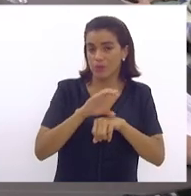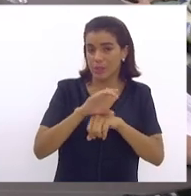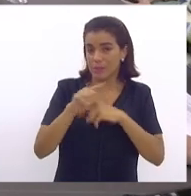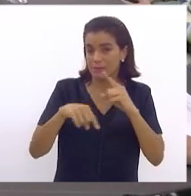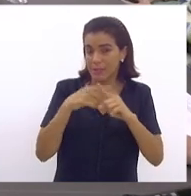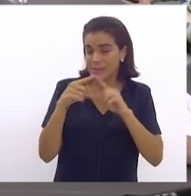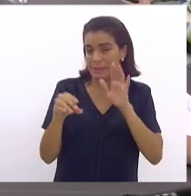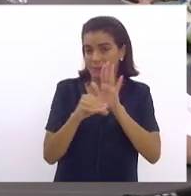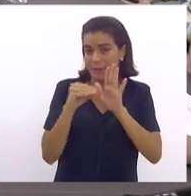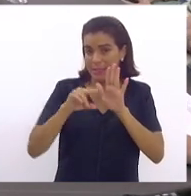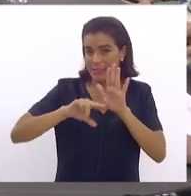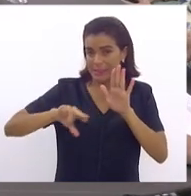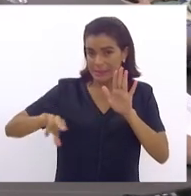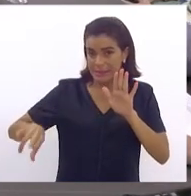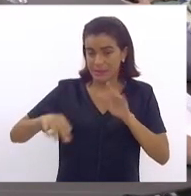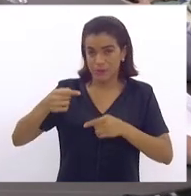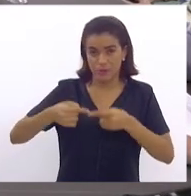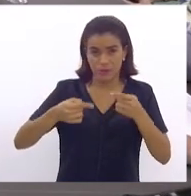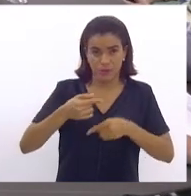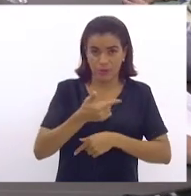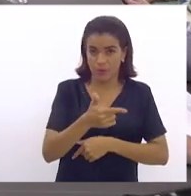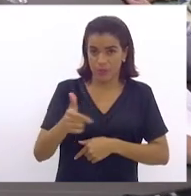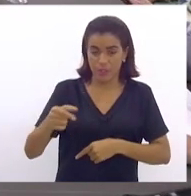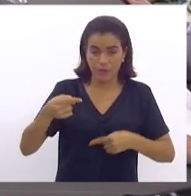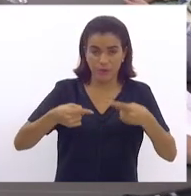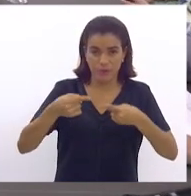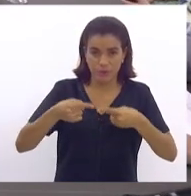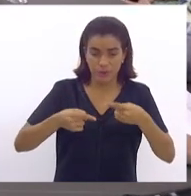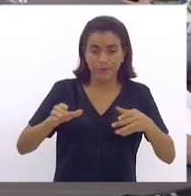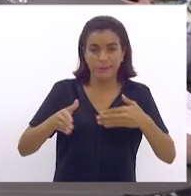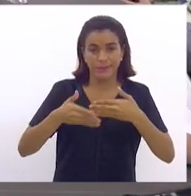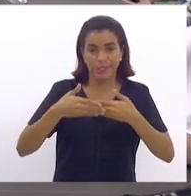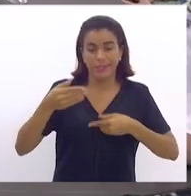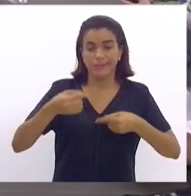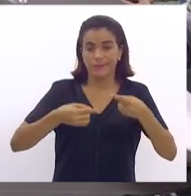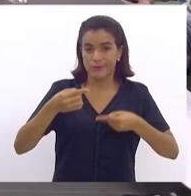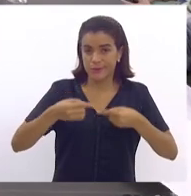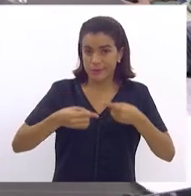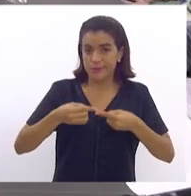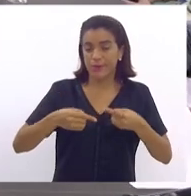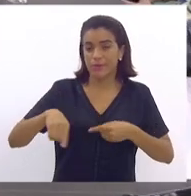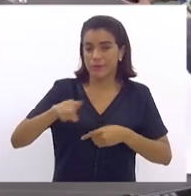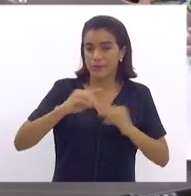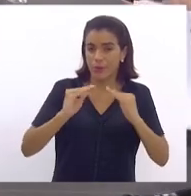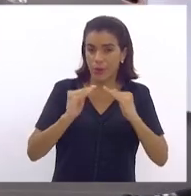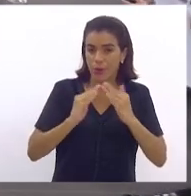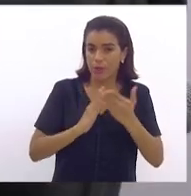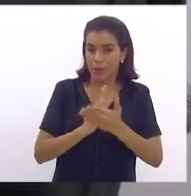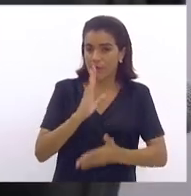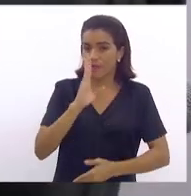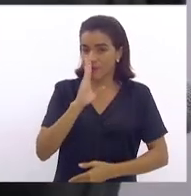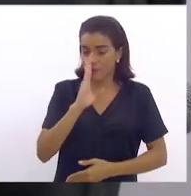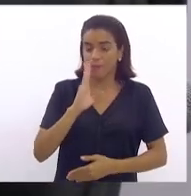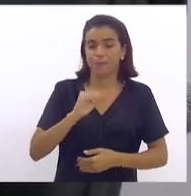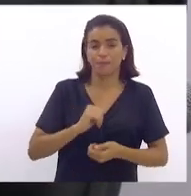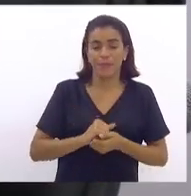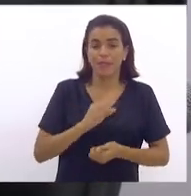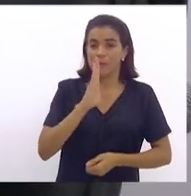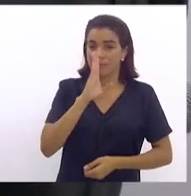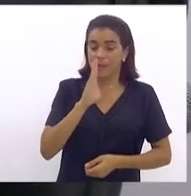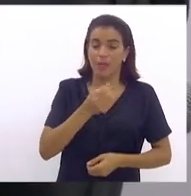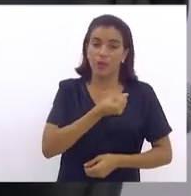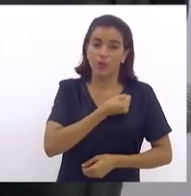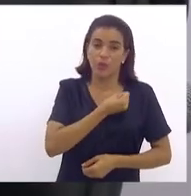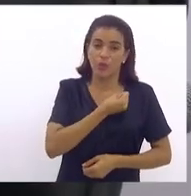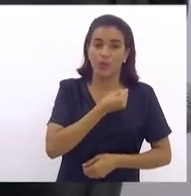emendas em discussão. Não havendo o que queira discutir, encerrada a discussão, os senhores que aprovam, permaneçam como estão, aprovado 38 da pauta, o